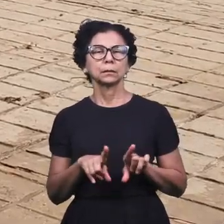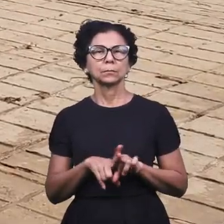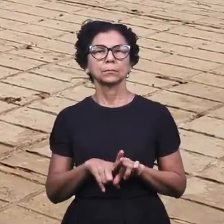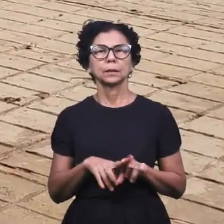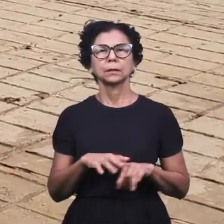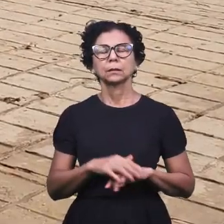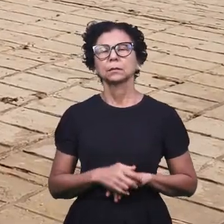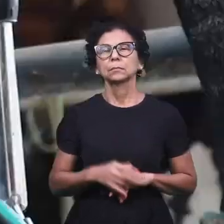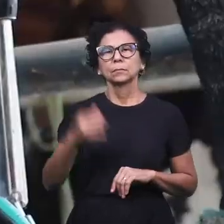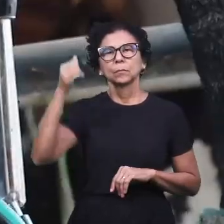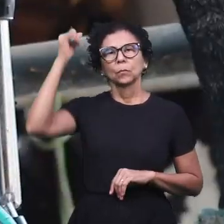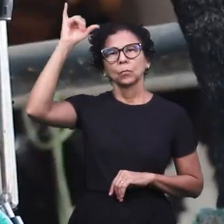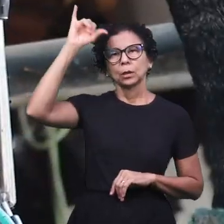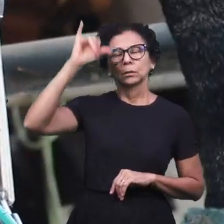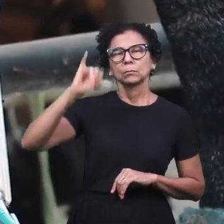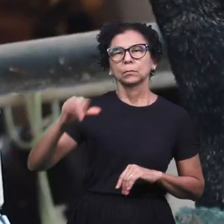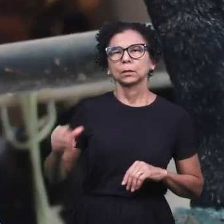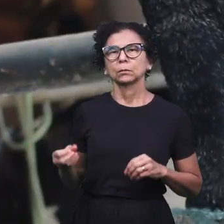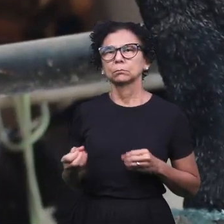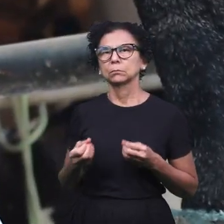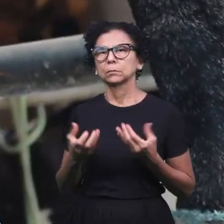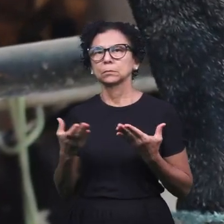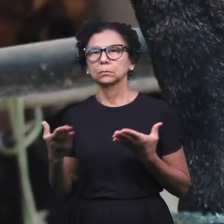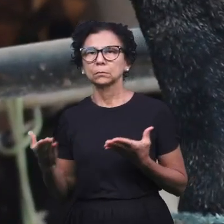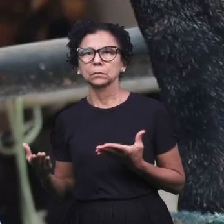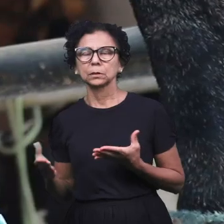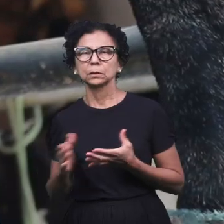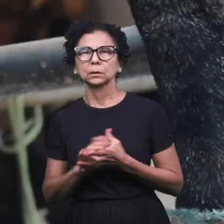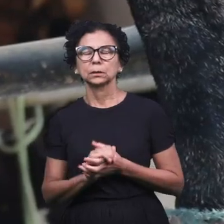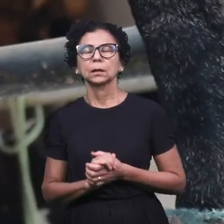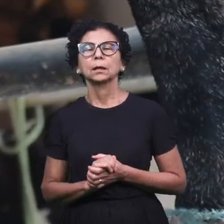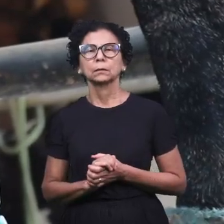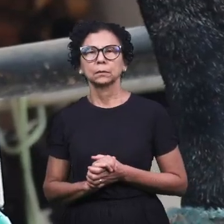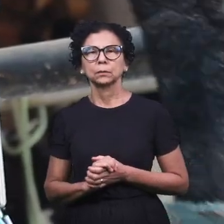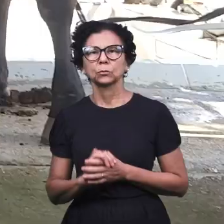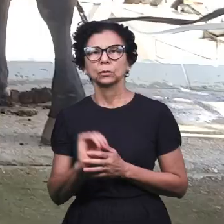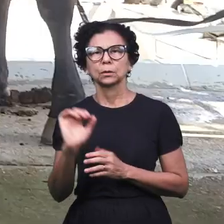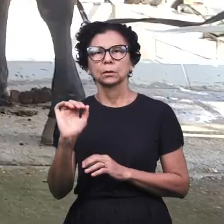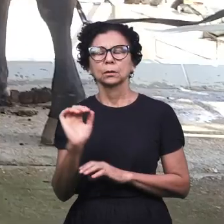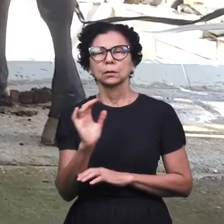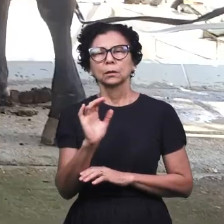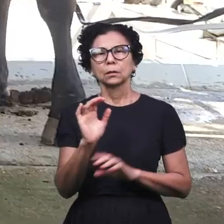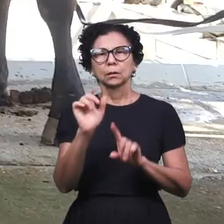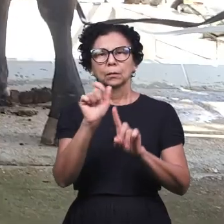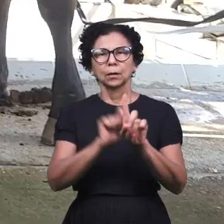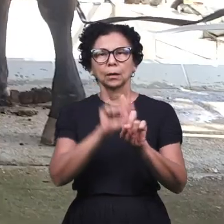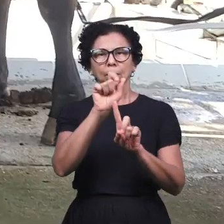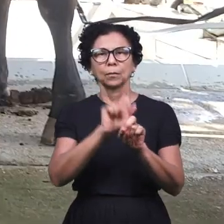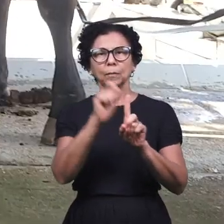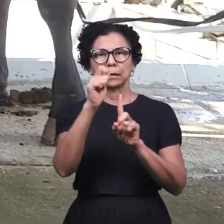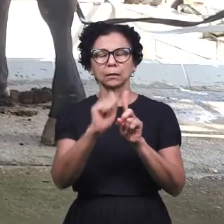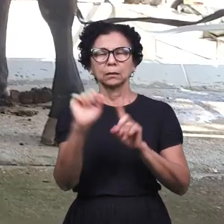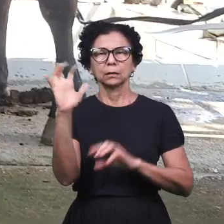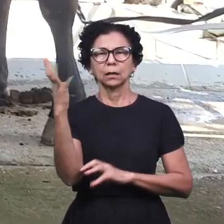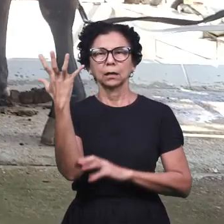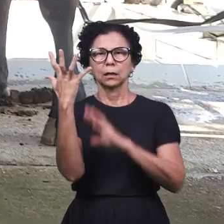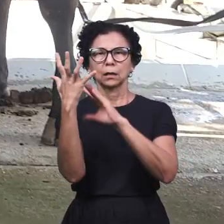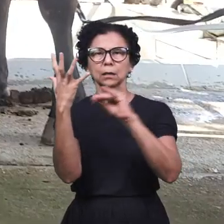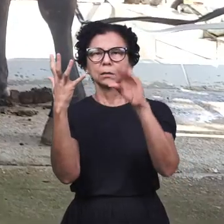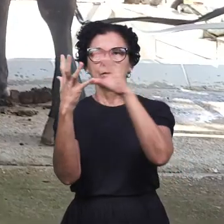o animal separadamente, você pode jogar também sobre a bananeira, que é um volumoso. E você também tem de